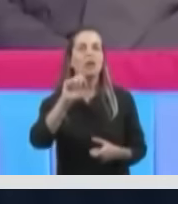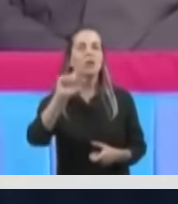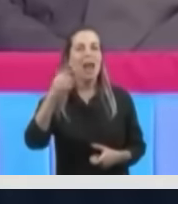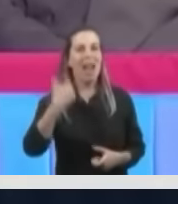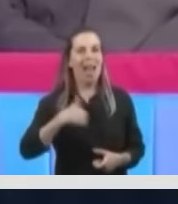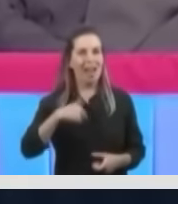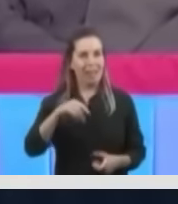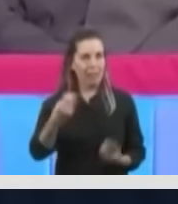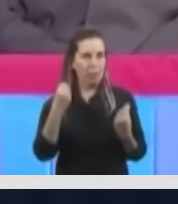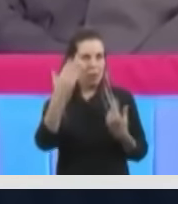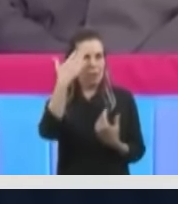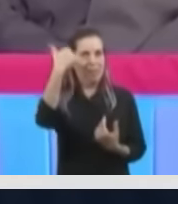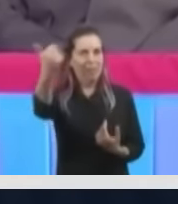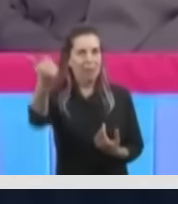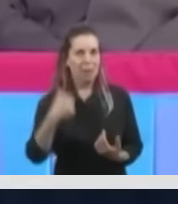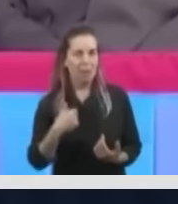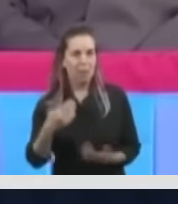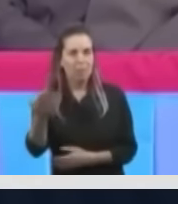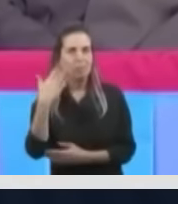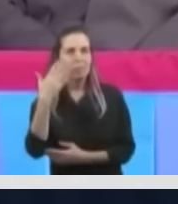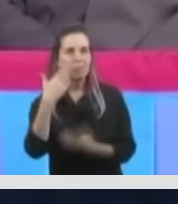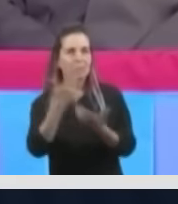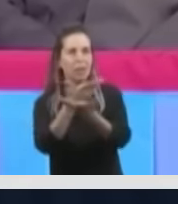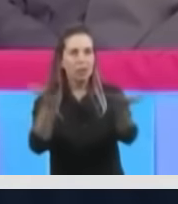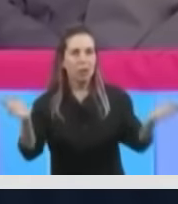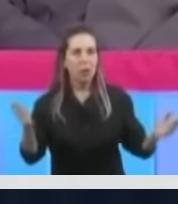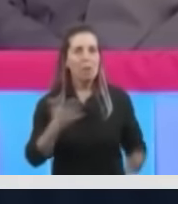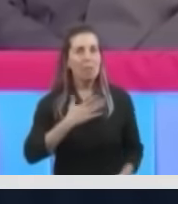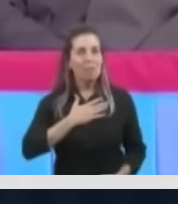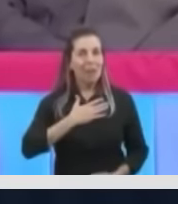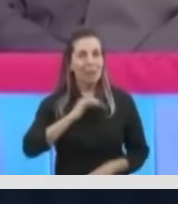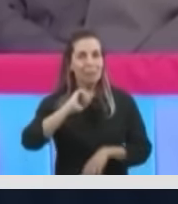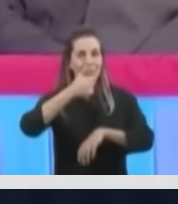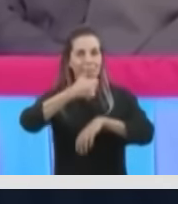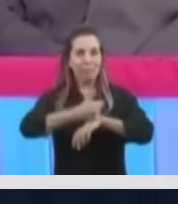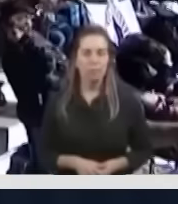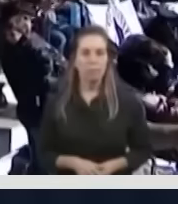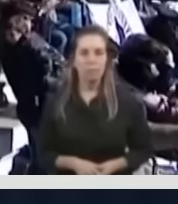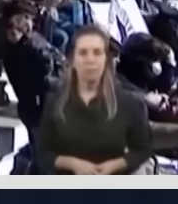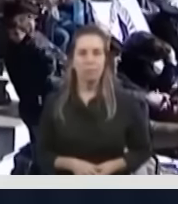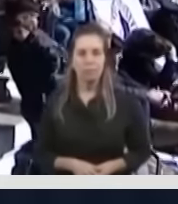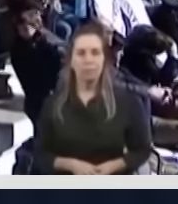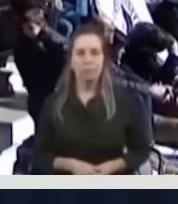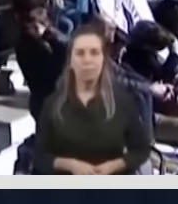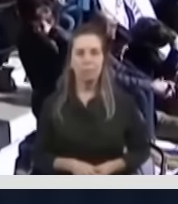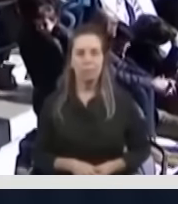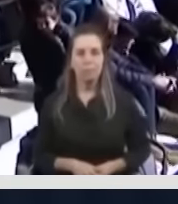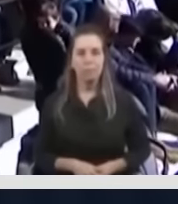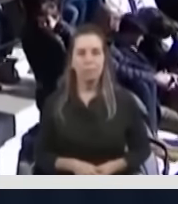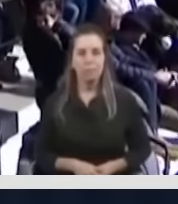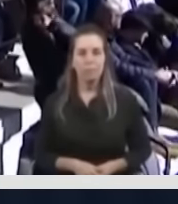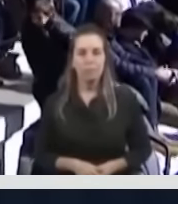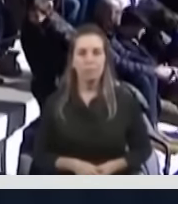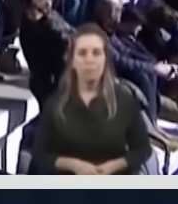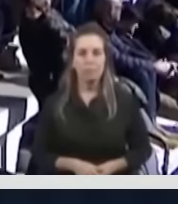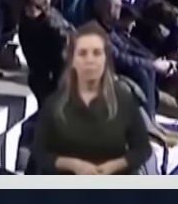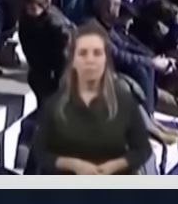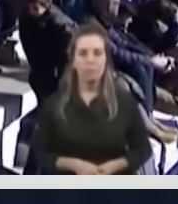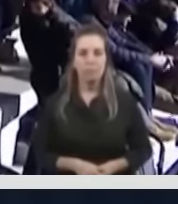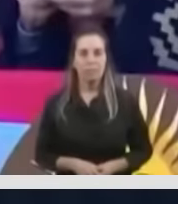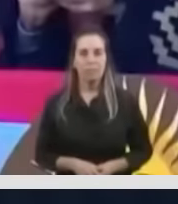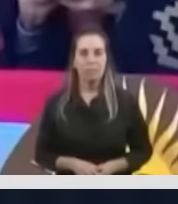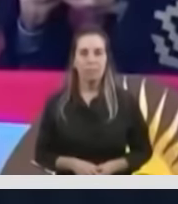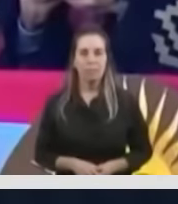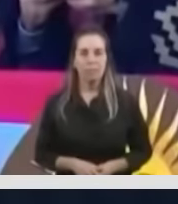anos atrás, a Argentina produzia 25 milhões de toneladas de soja e esse ano colheu 50. O Brasil, há 20 anos